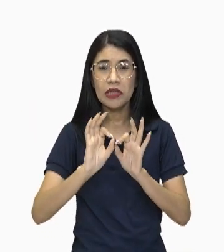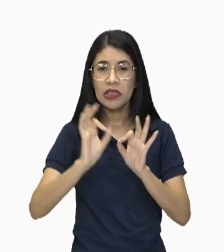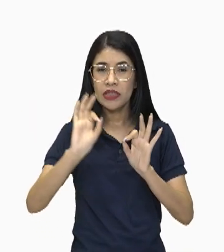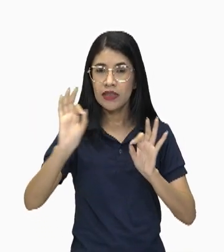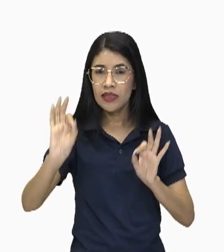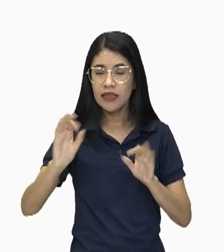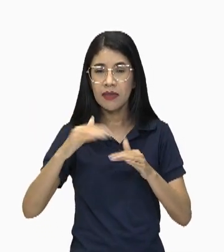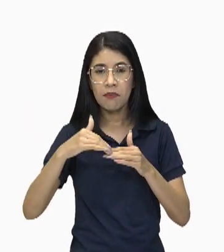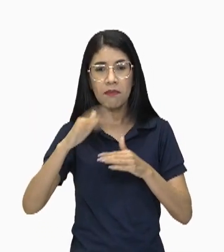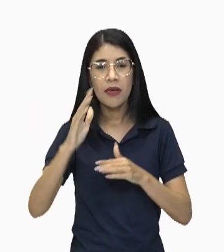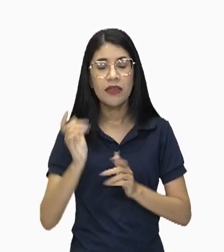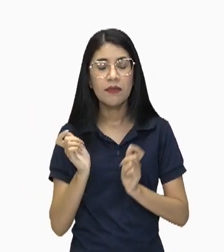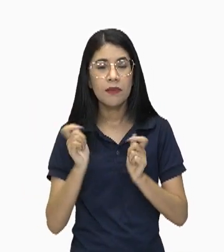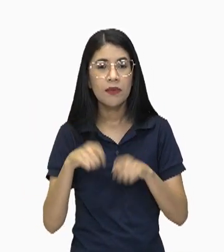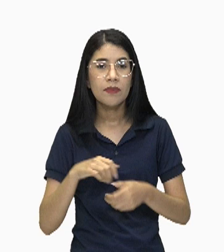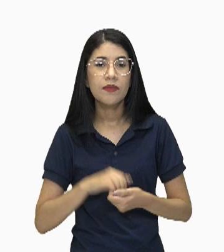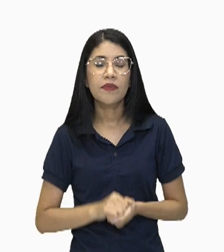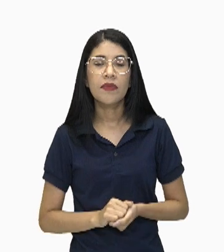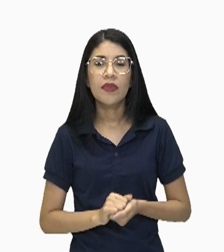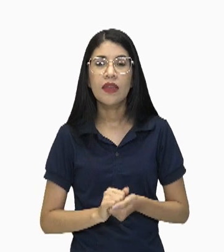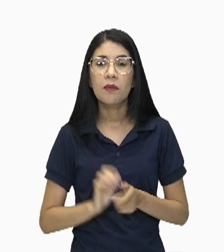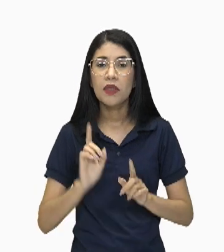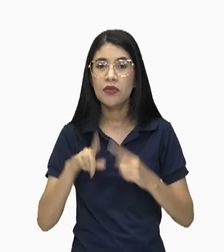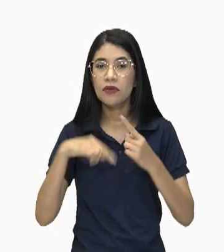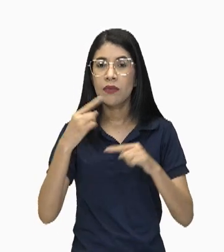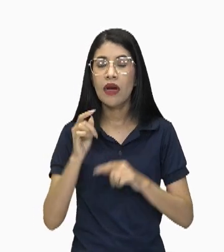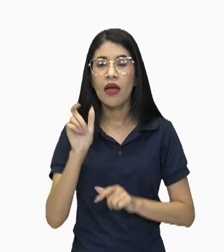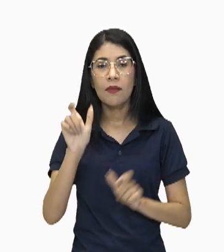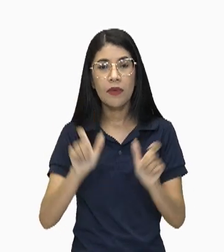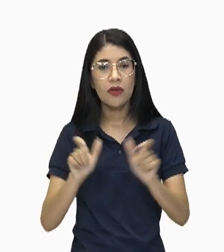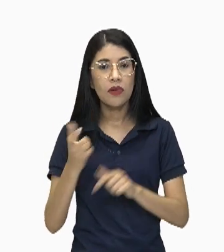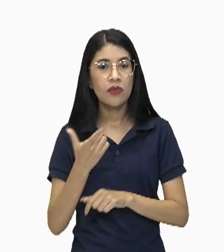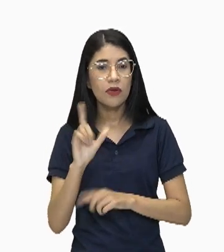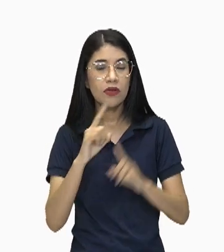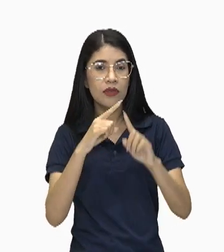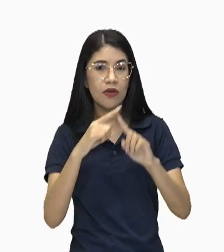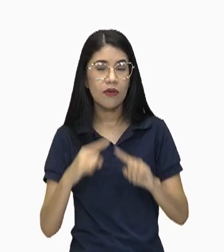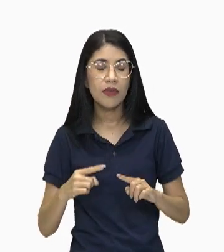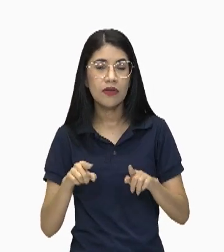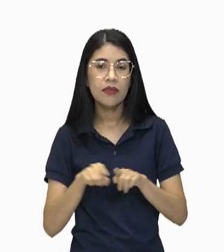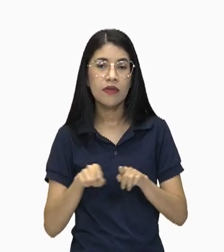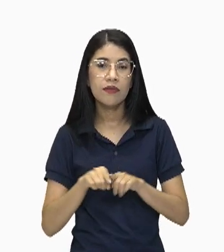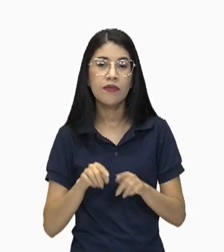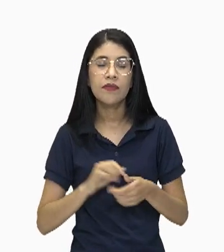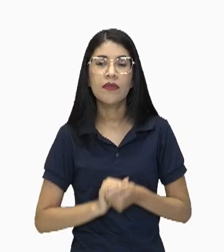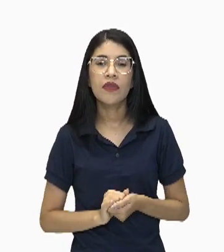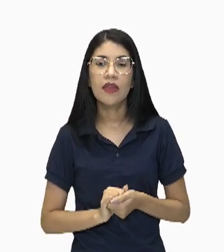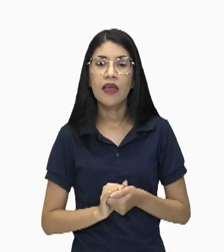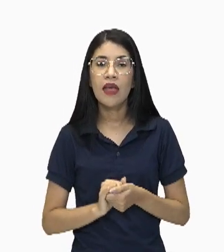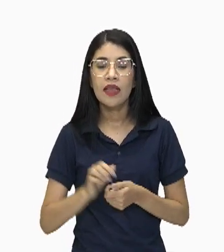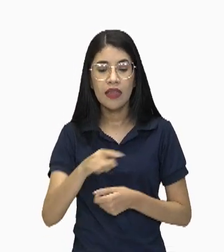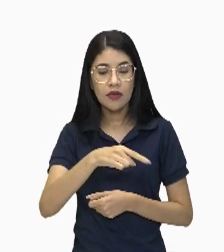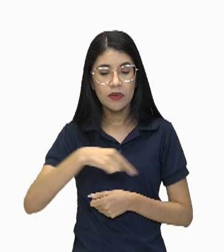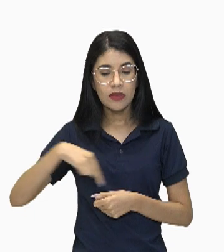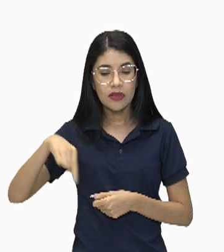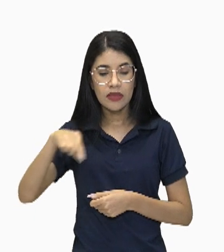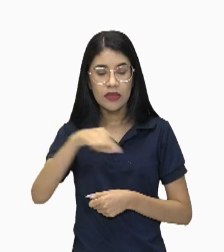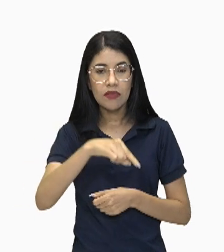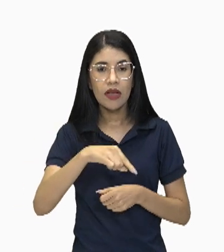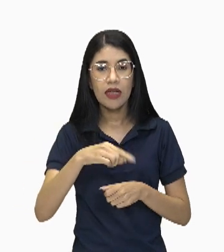possível, superando aí os demais competidores. O lançamento ele é feito dentro de um círculo que vai